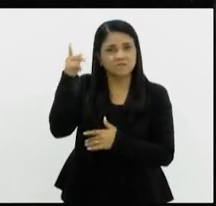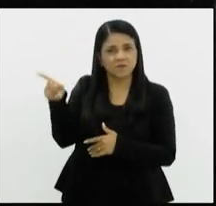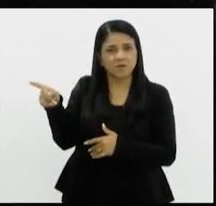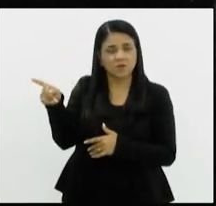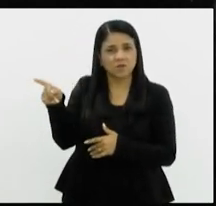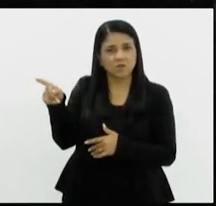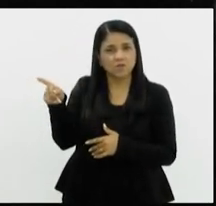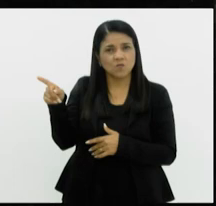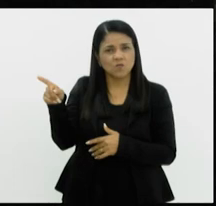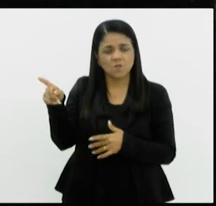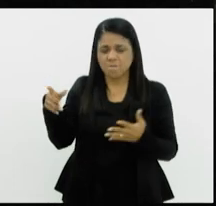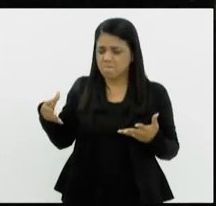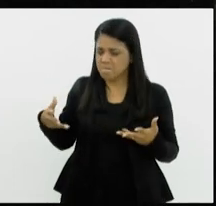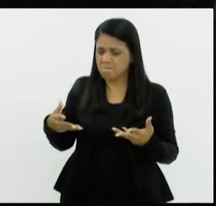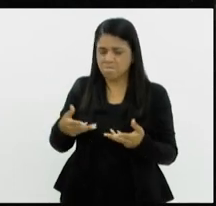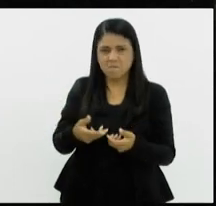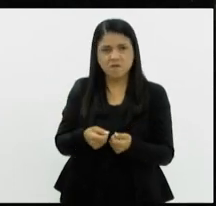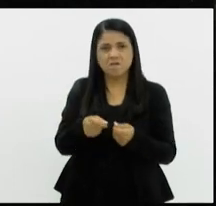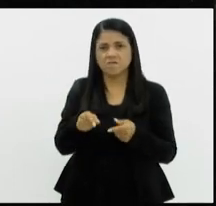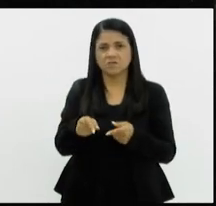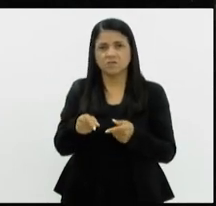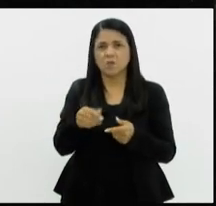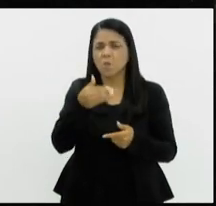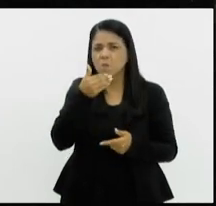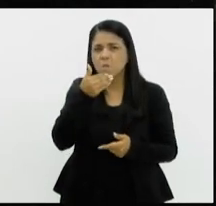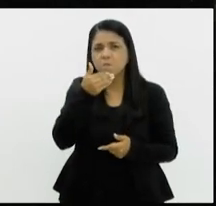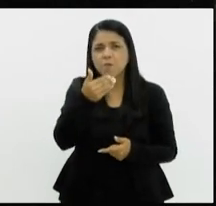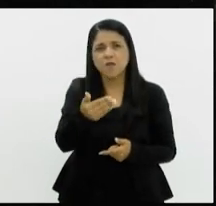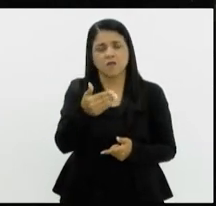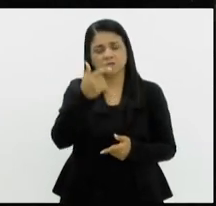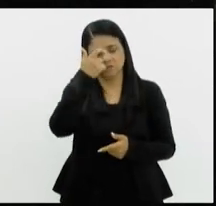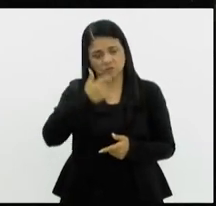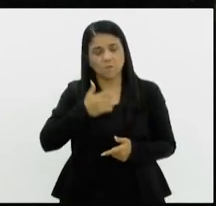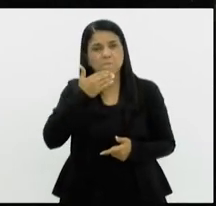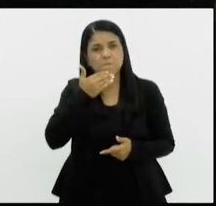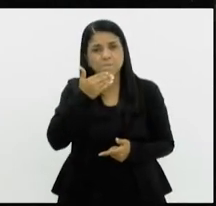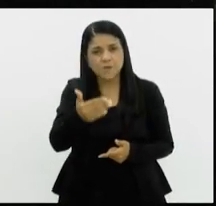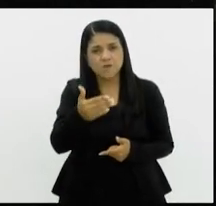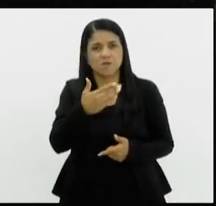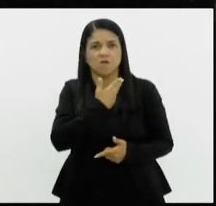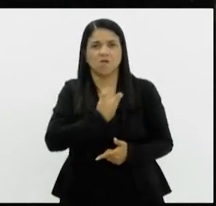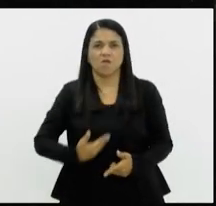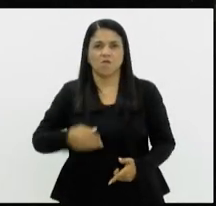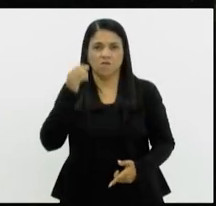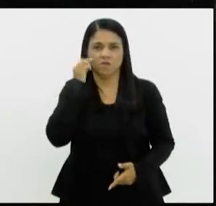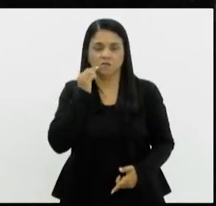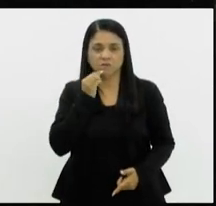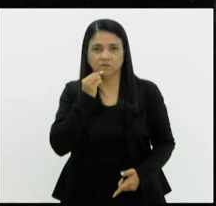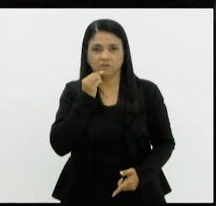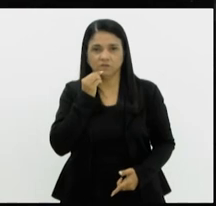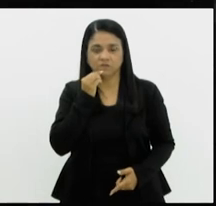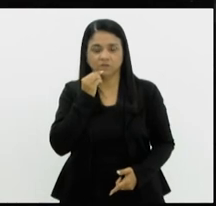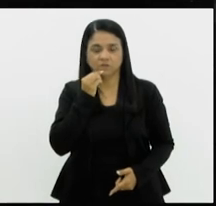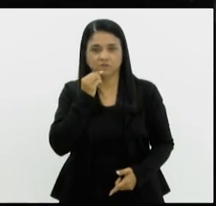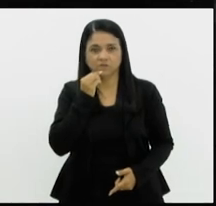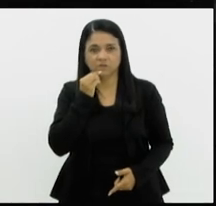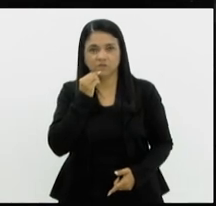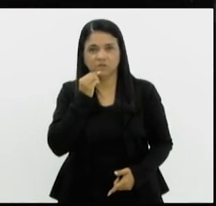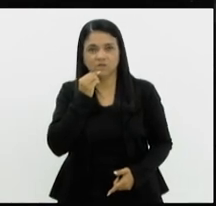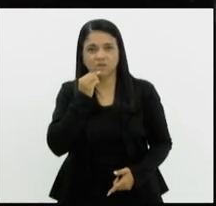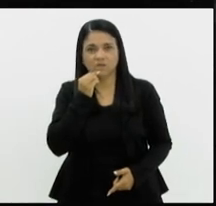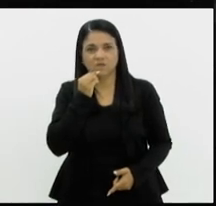fazendo de forma maravilhosa eu faço um apelo um apelo ao nosso Governador Governador